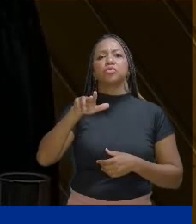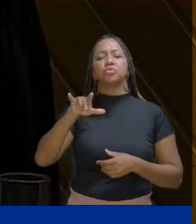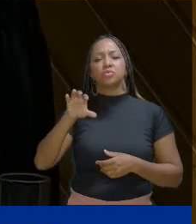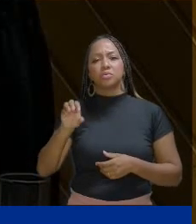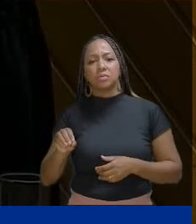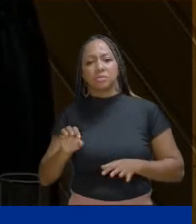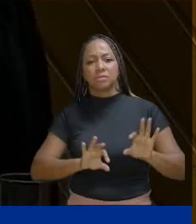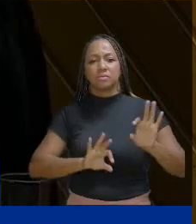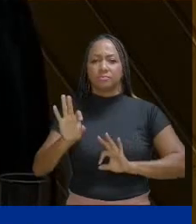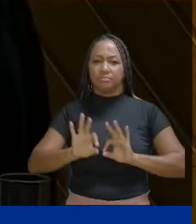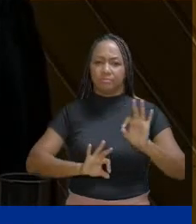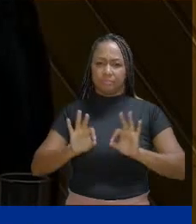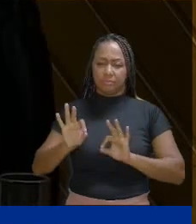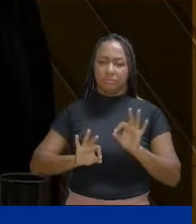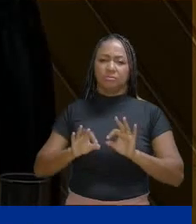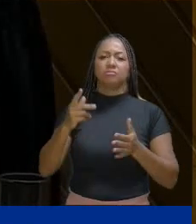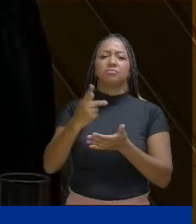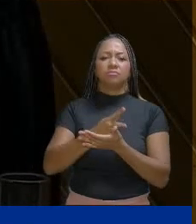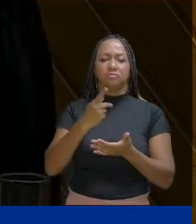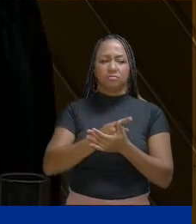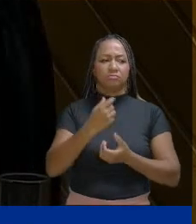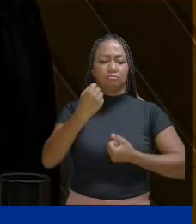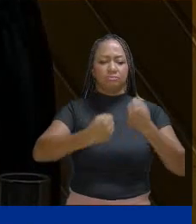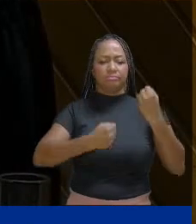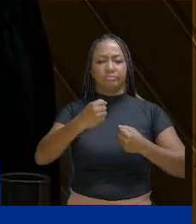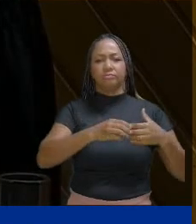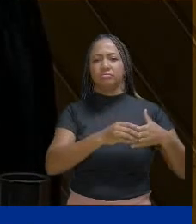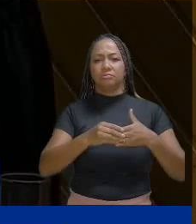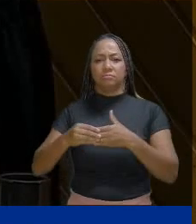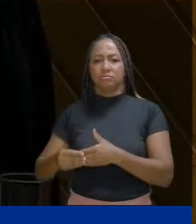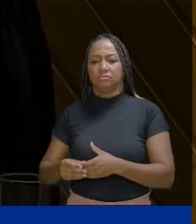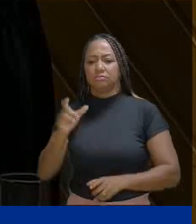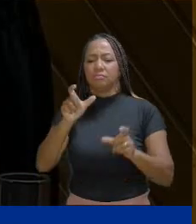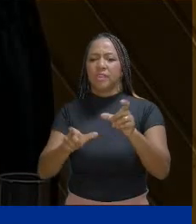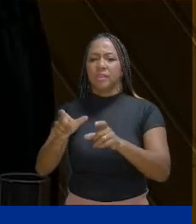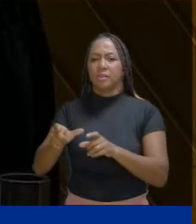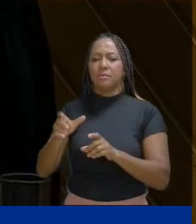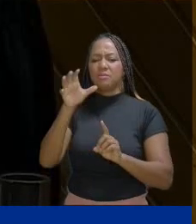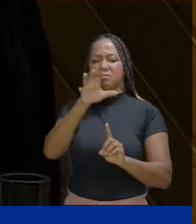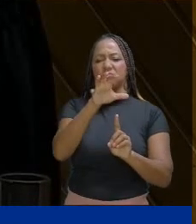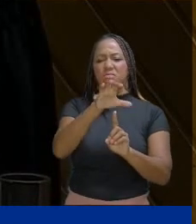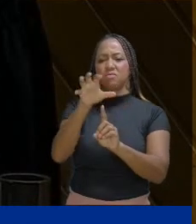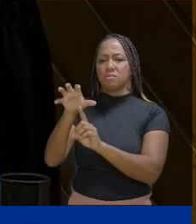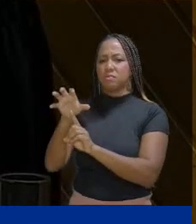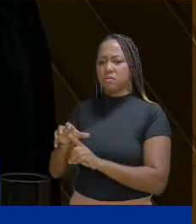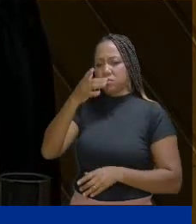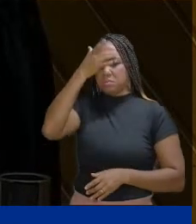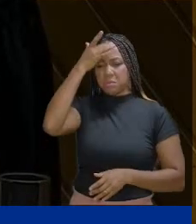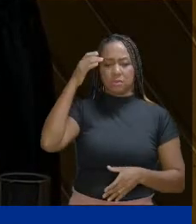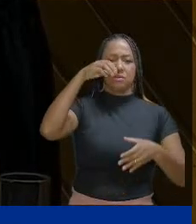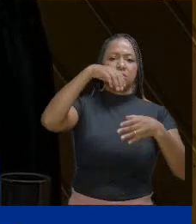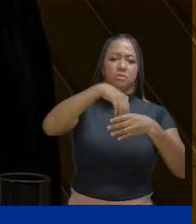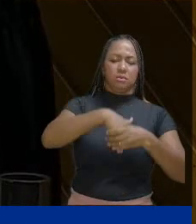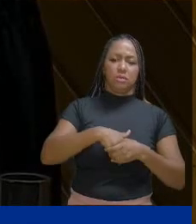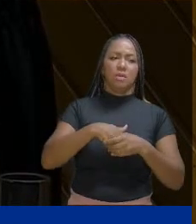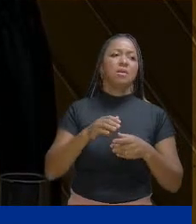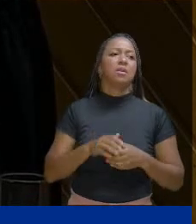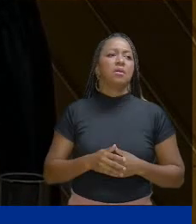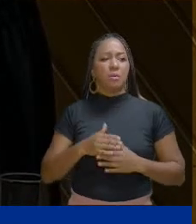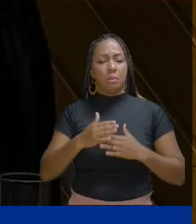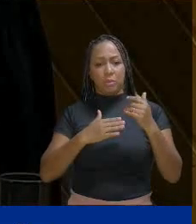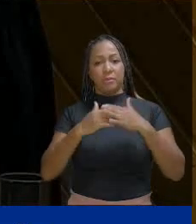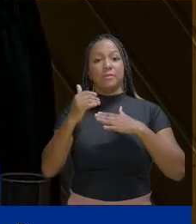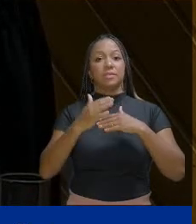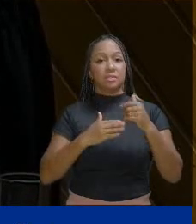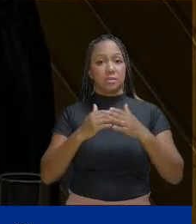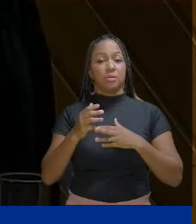César montou um autêntico esquema ilícito de transporte de eleitores. Um esquema que só não seria